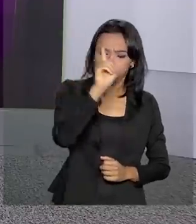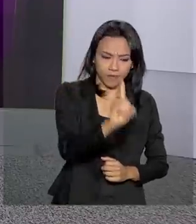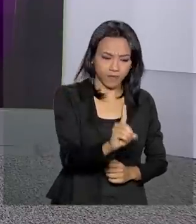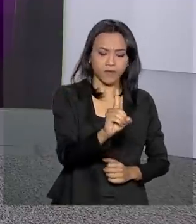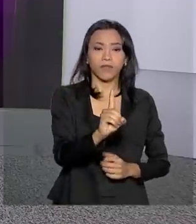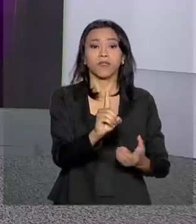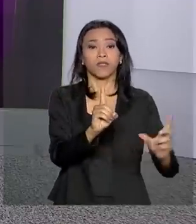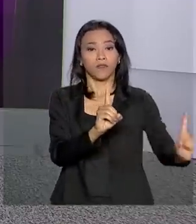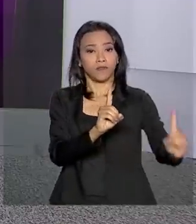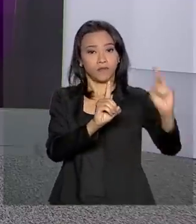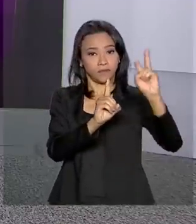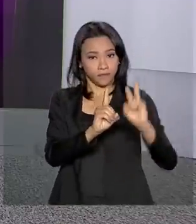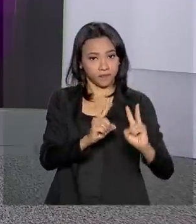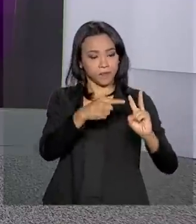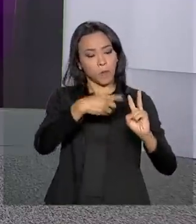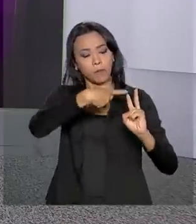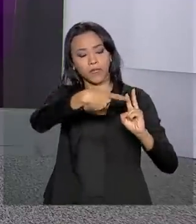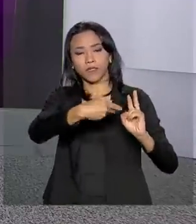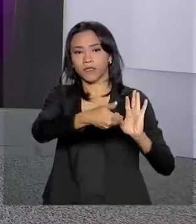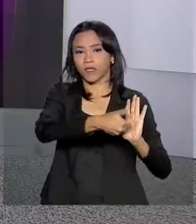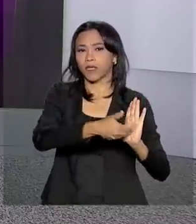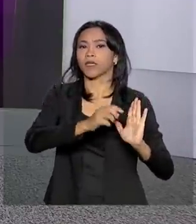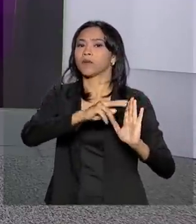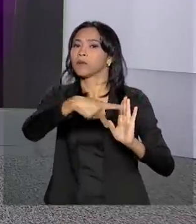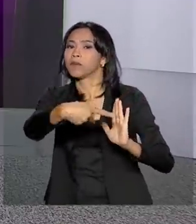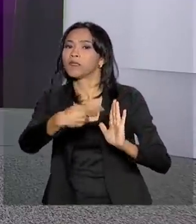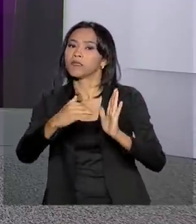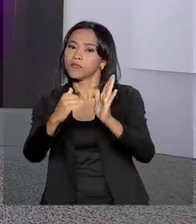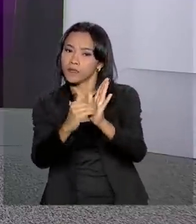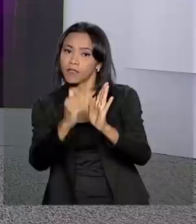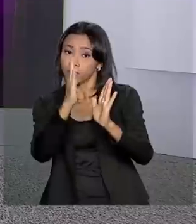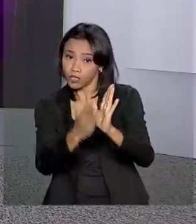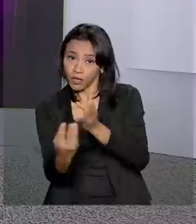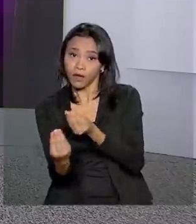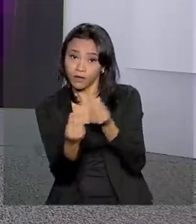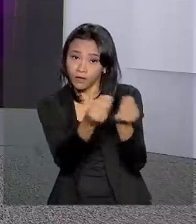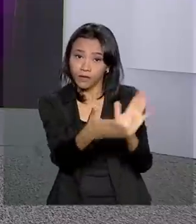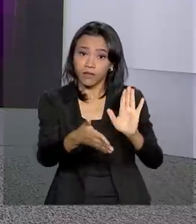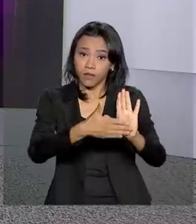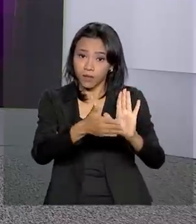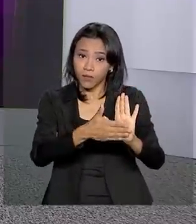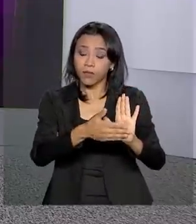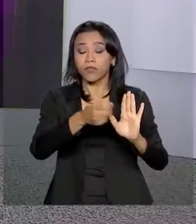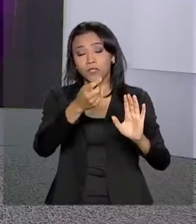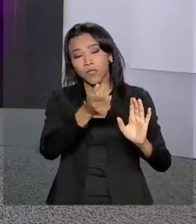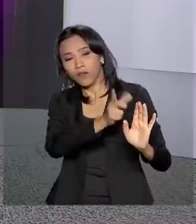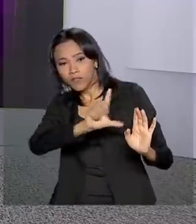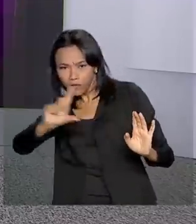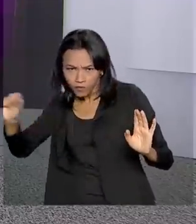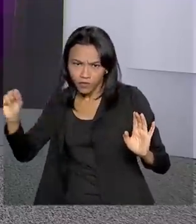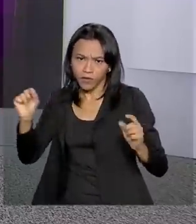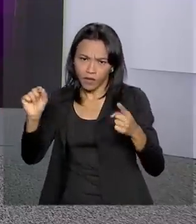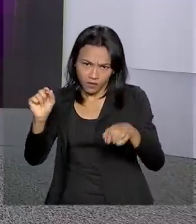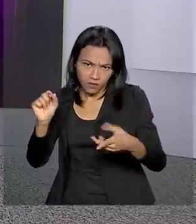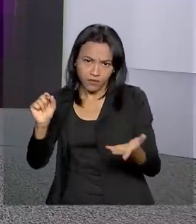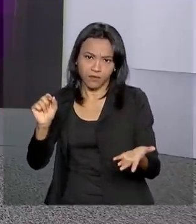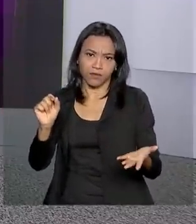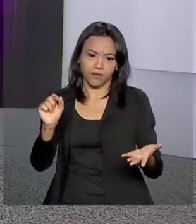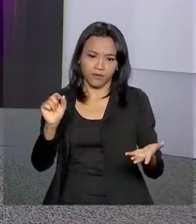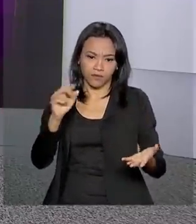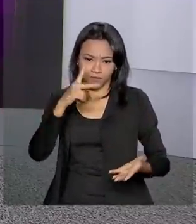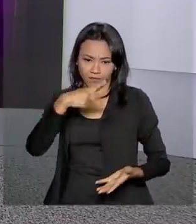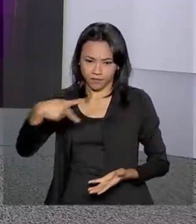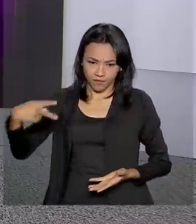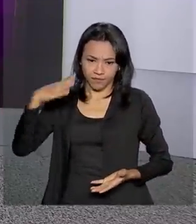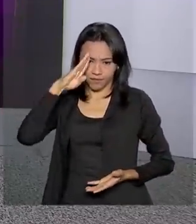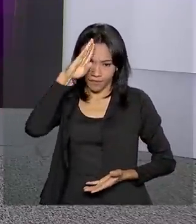casas legislativas, já fez aí a entrega da proposta e já deixou o Congresso. É isso mesmo, Luciana?